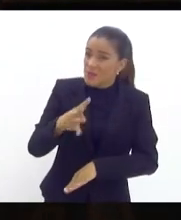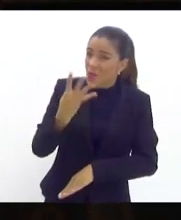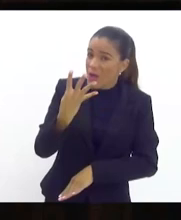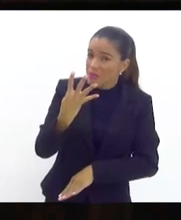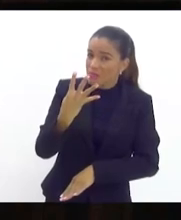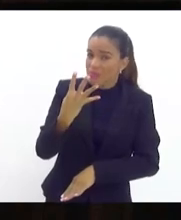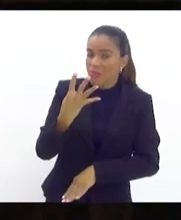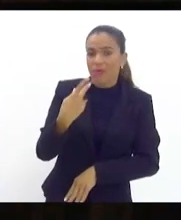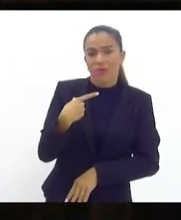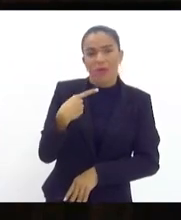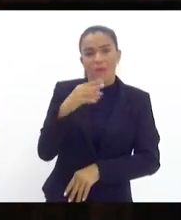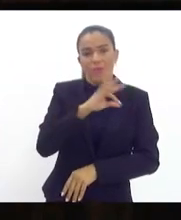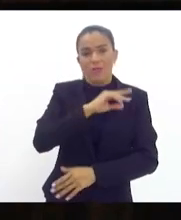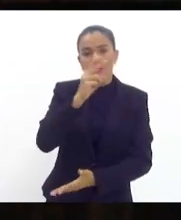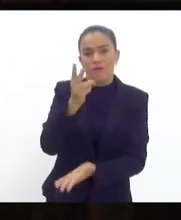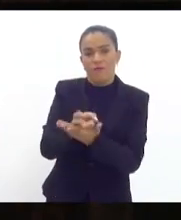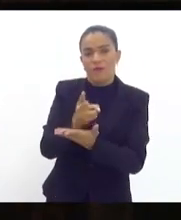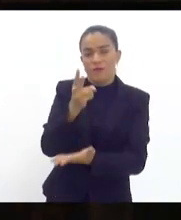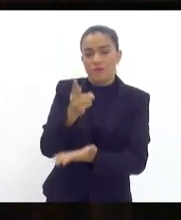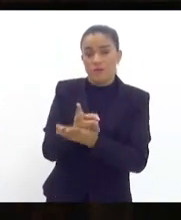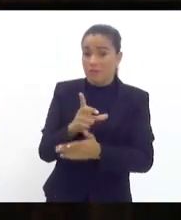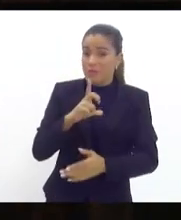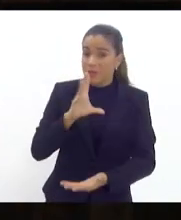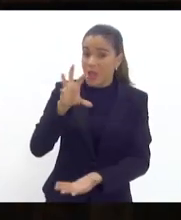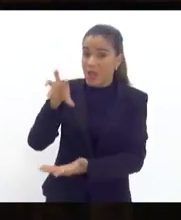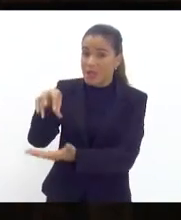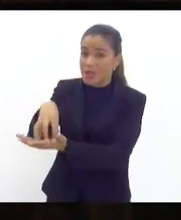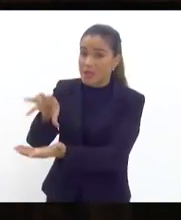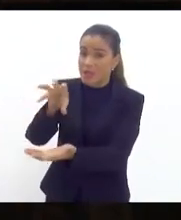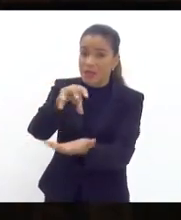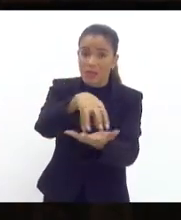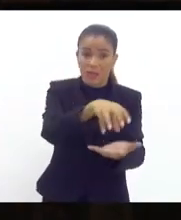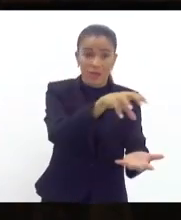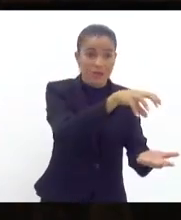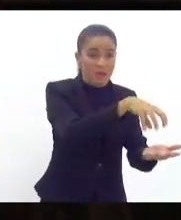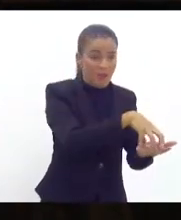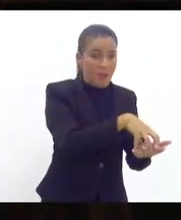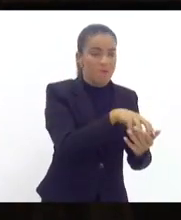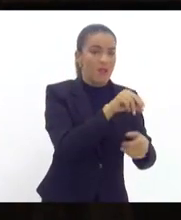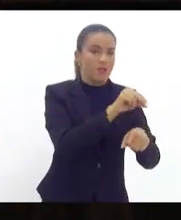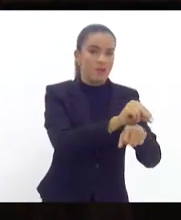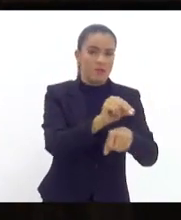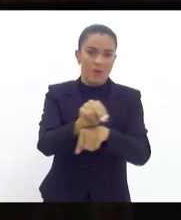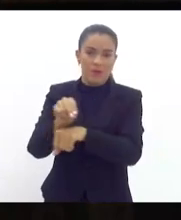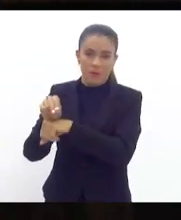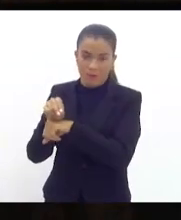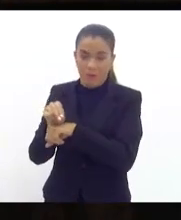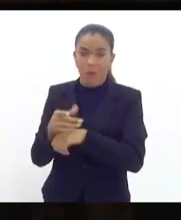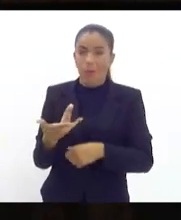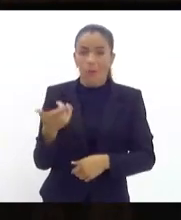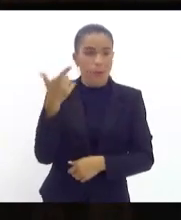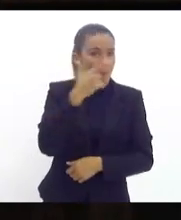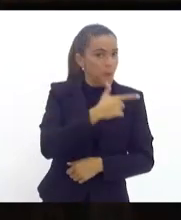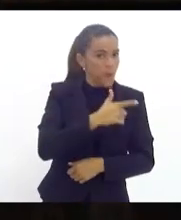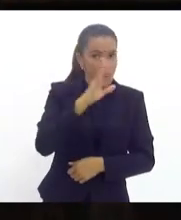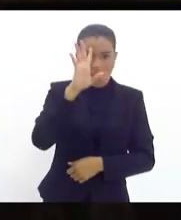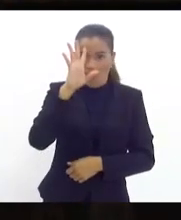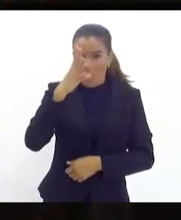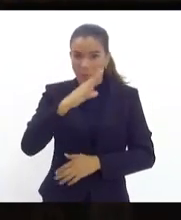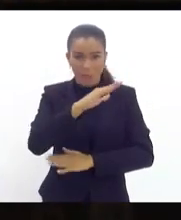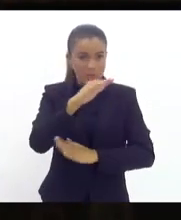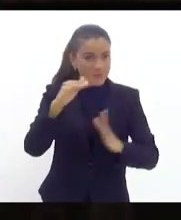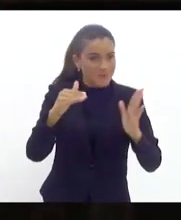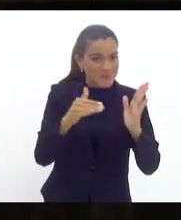que são meus fixos e a gente tem bases para tomar conta então eu não consigo né dar conta de